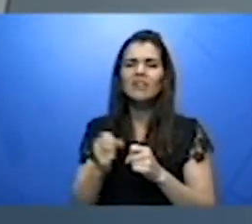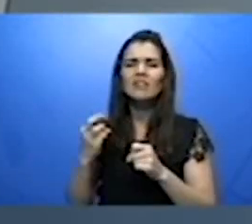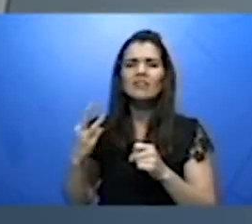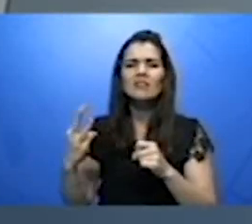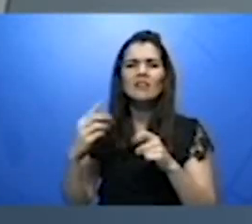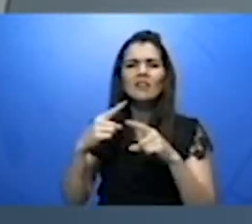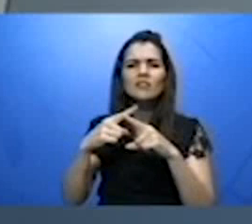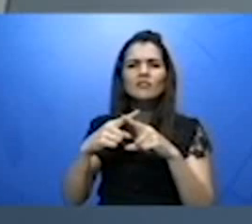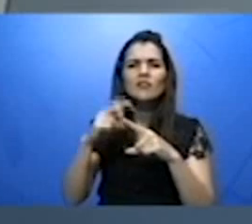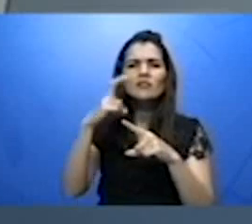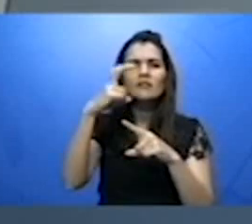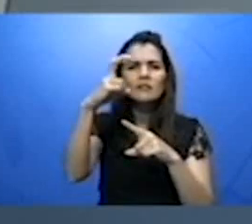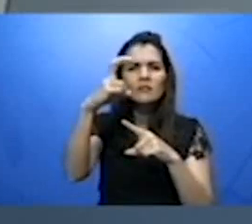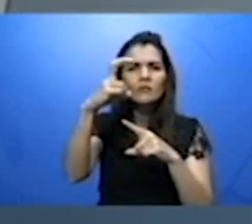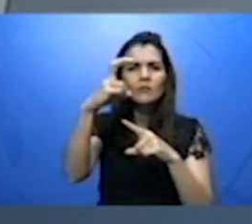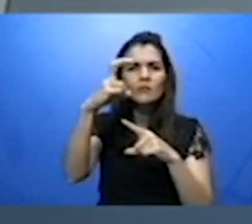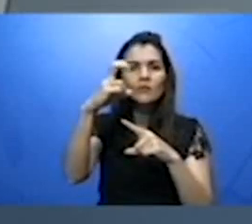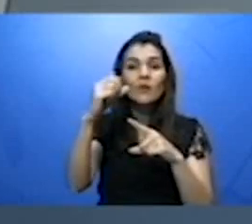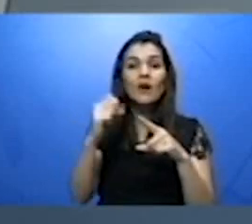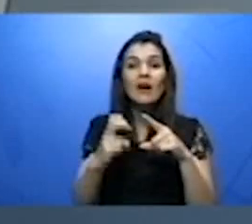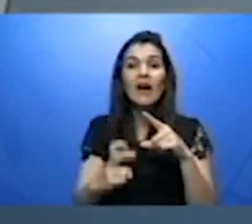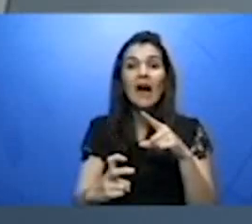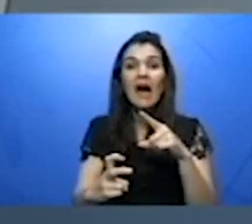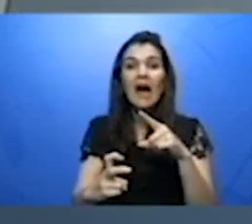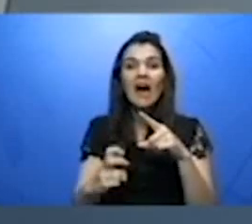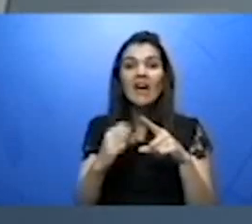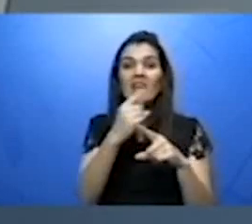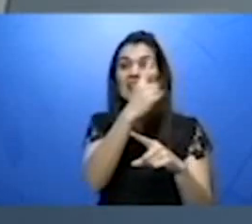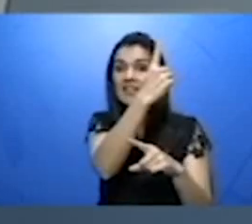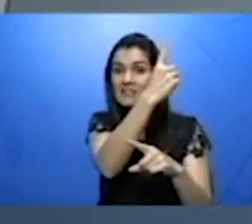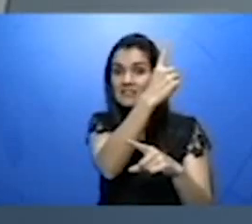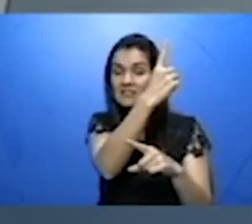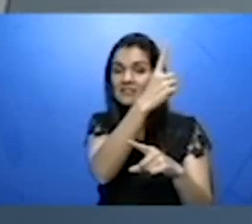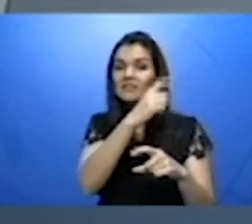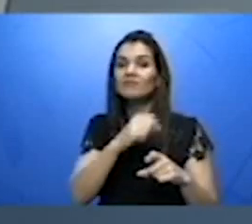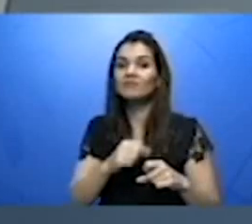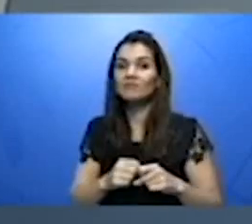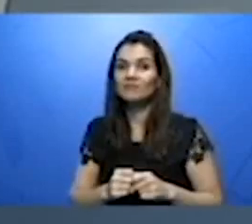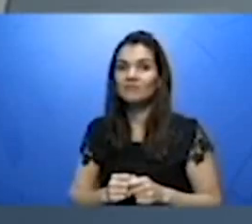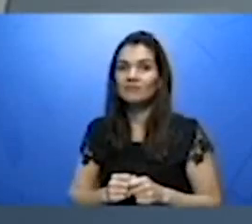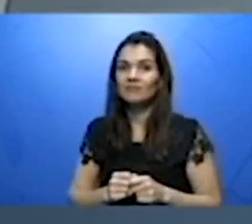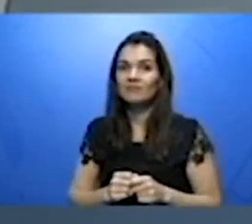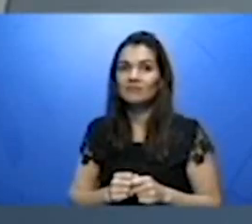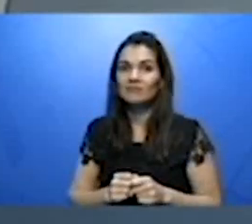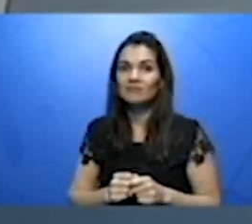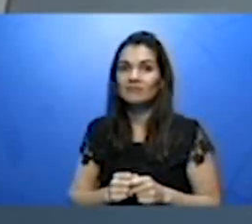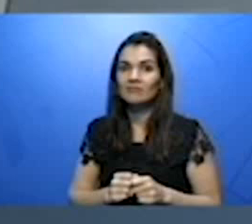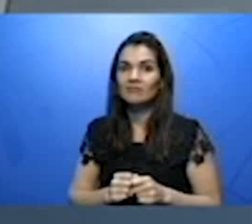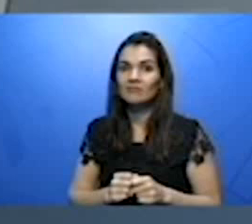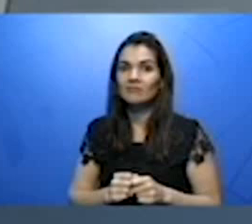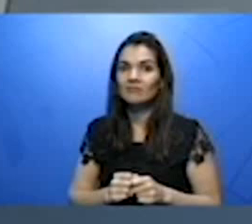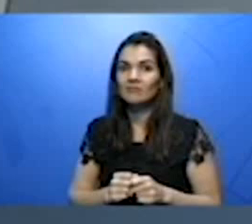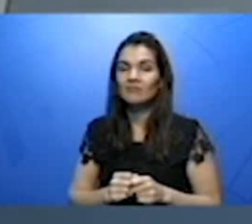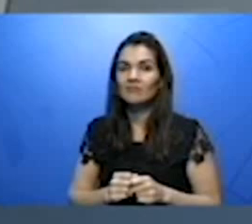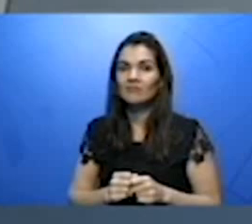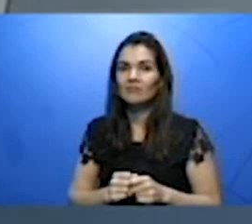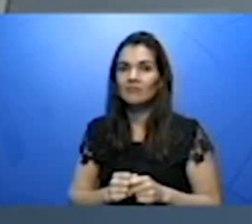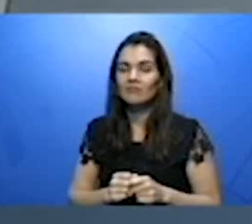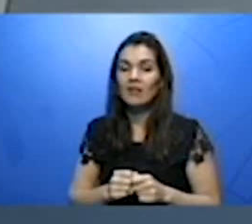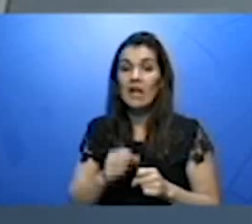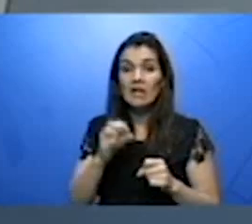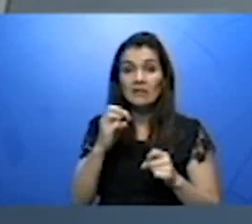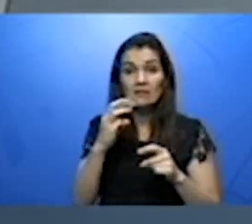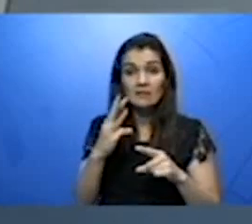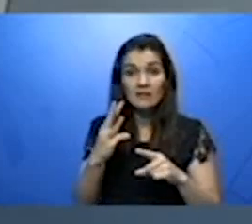003 X5 15 Olha como eu faço para colocar o 15